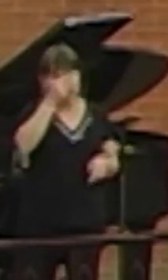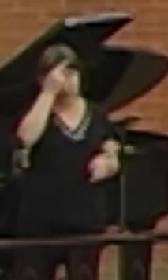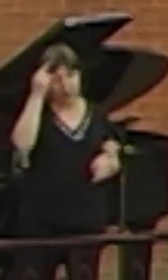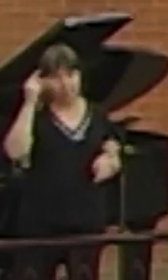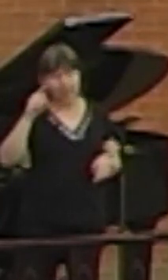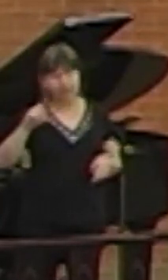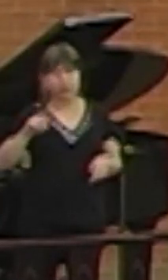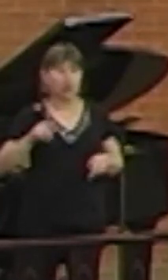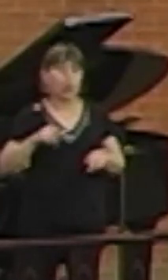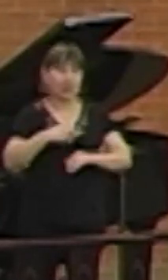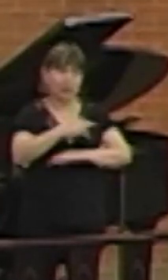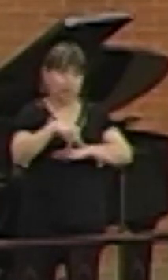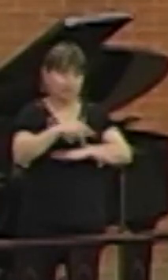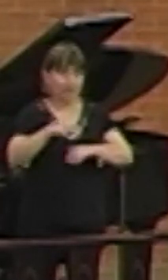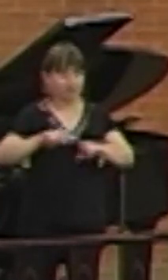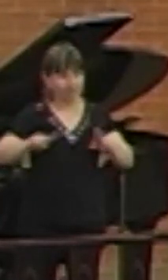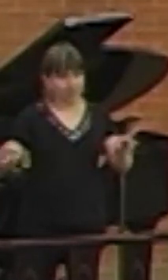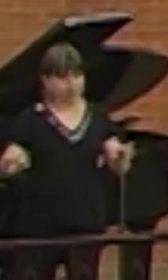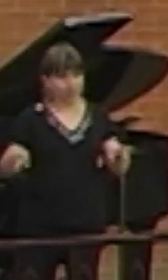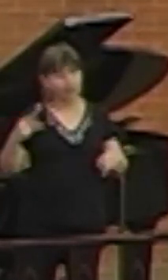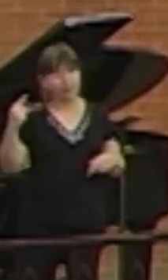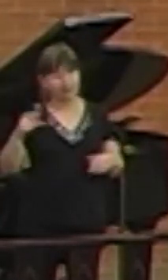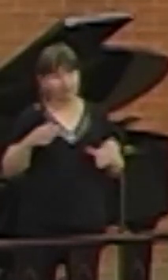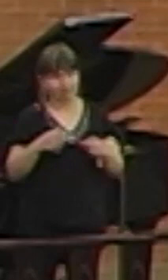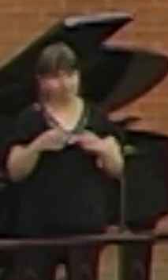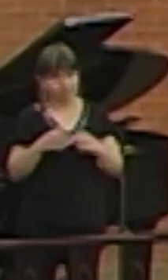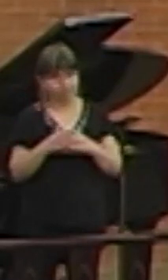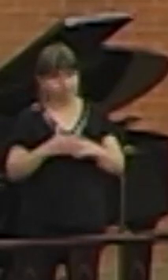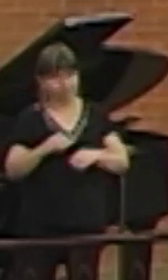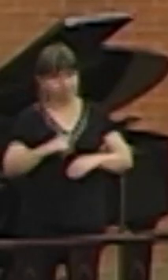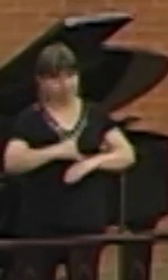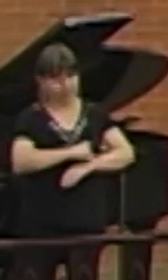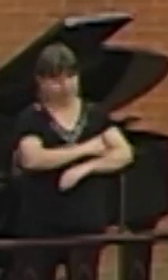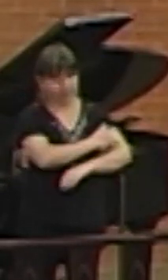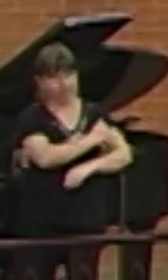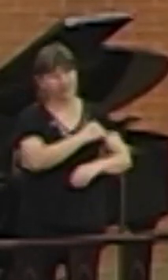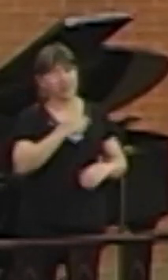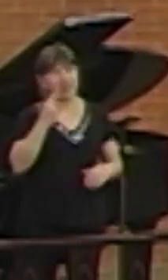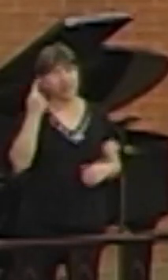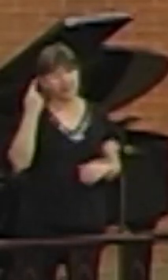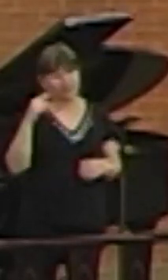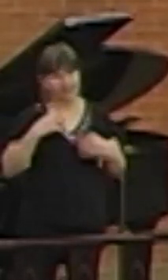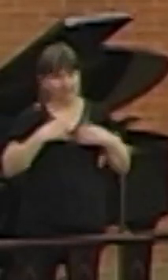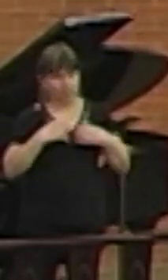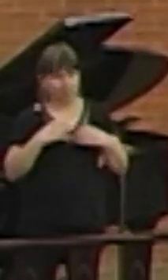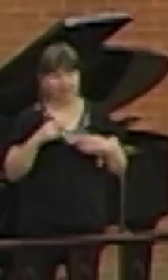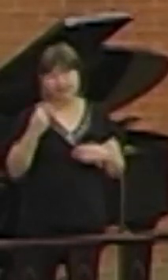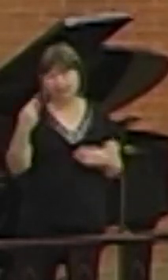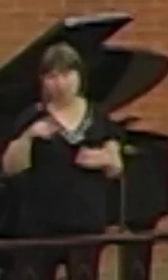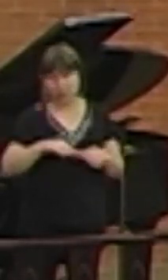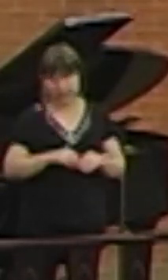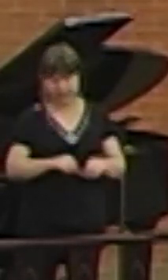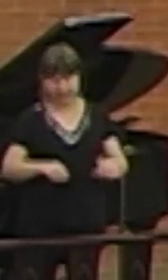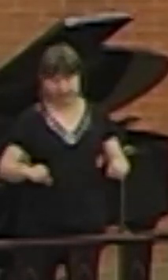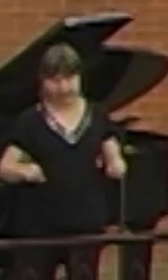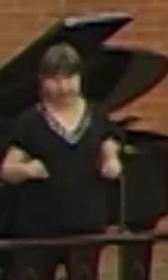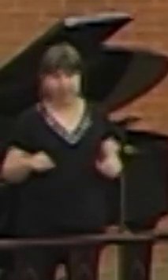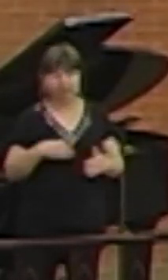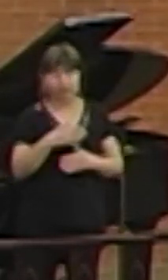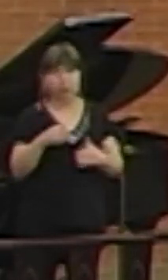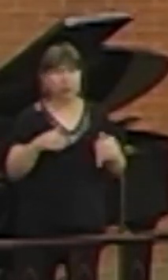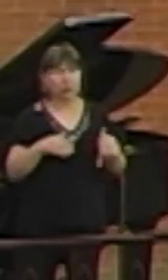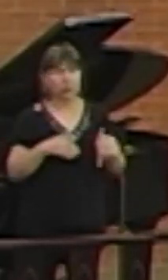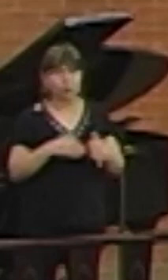e ao teu gado e aos animais que estão na tua terra todo o seu produto será por